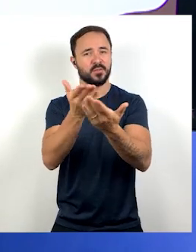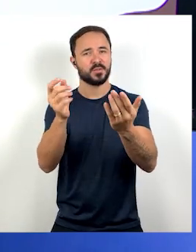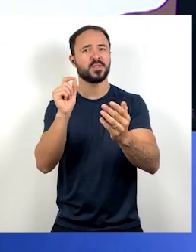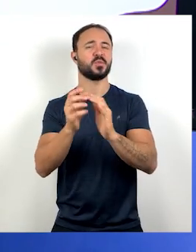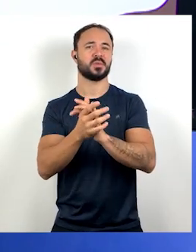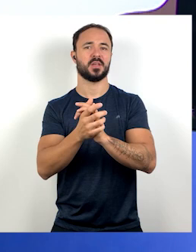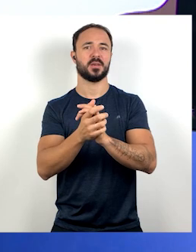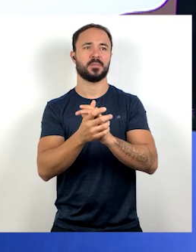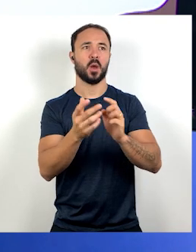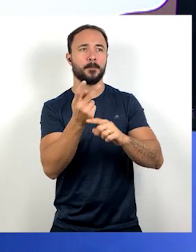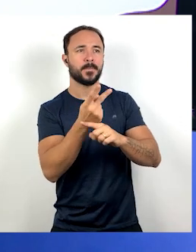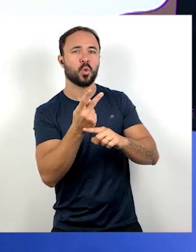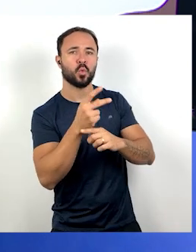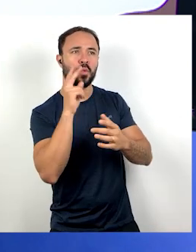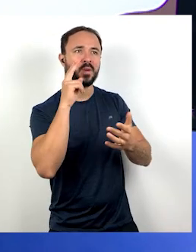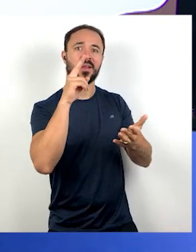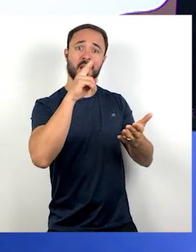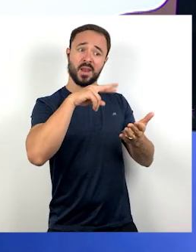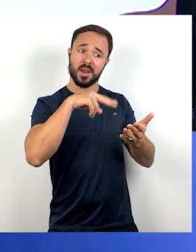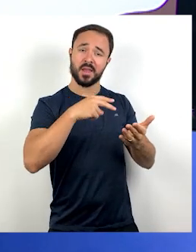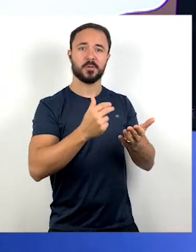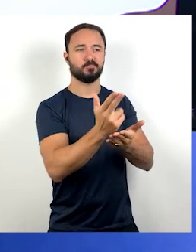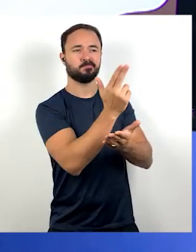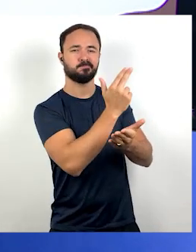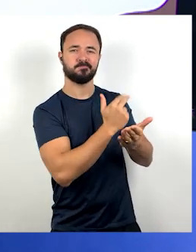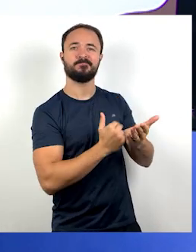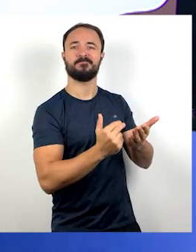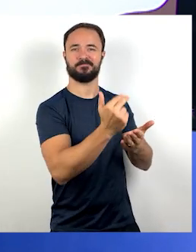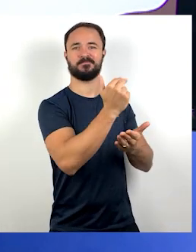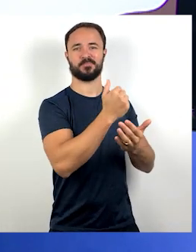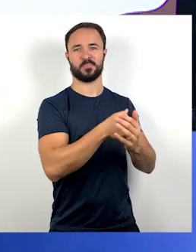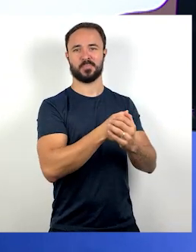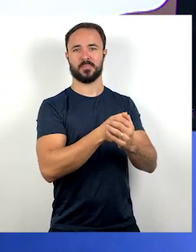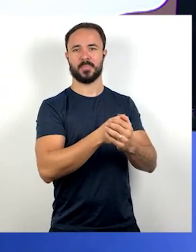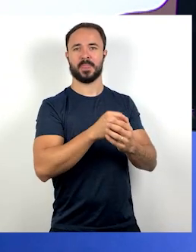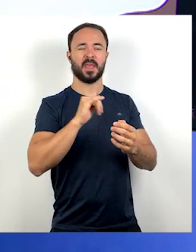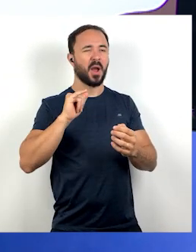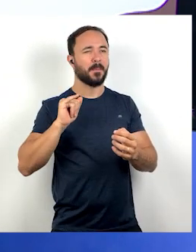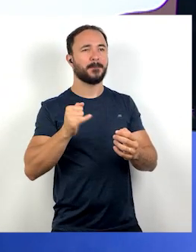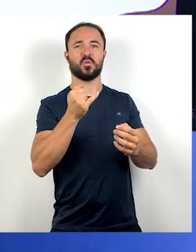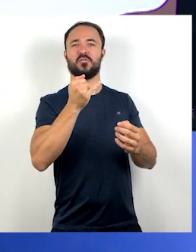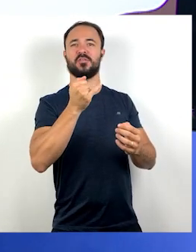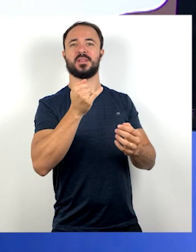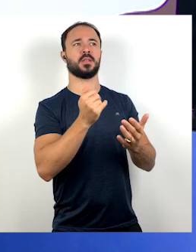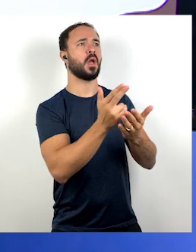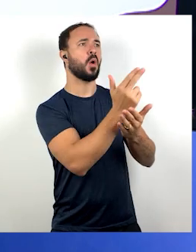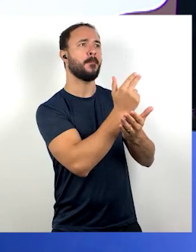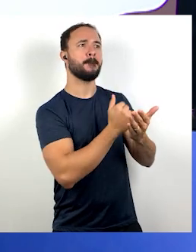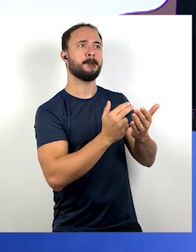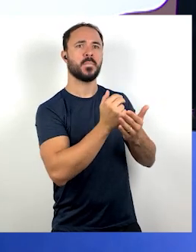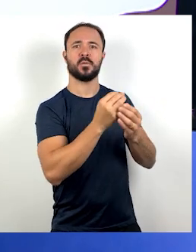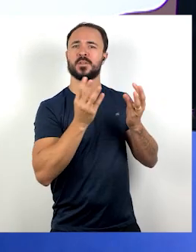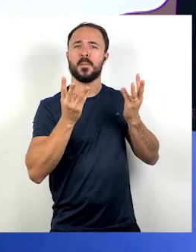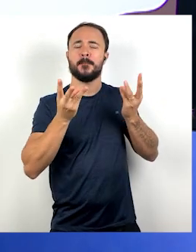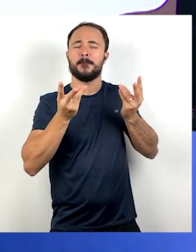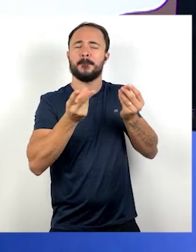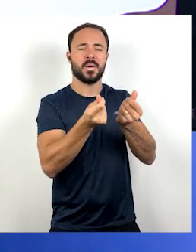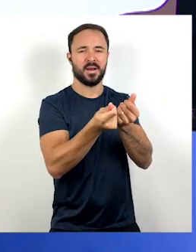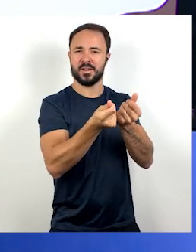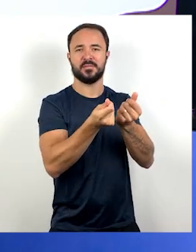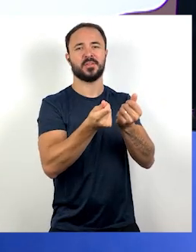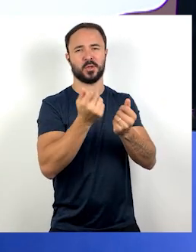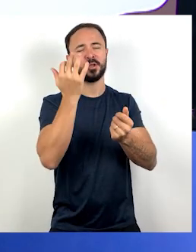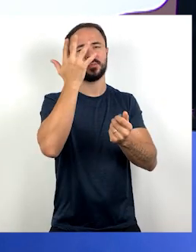é que leiam essa história em quadrinhos, aproveitem essa interpretação de imagens que é lindíssima